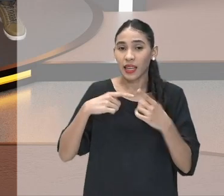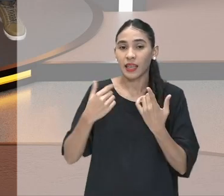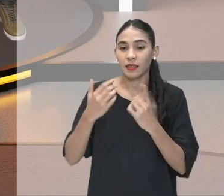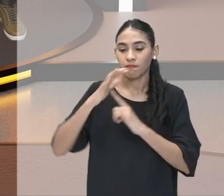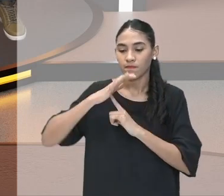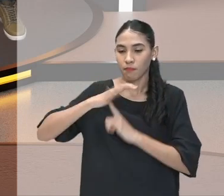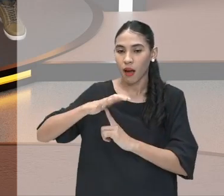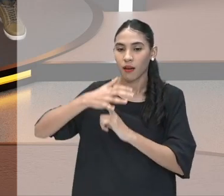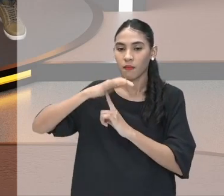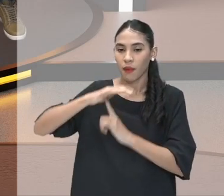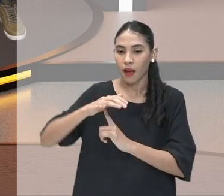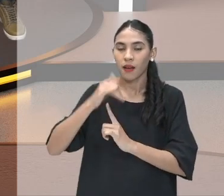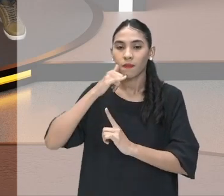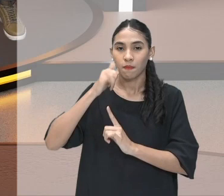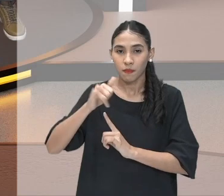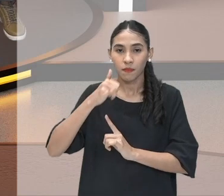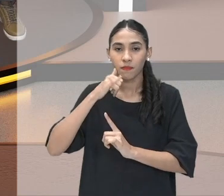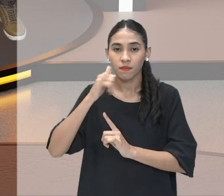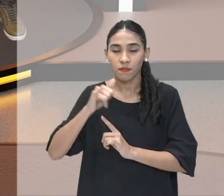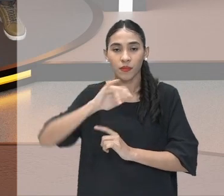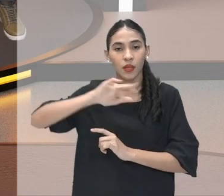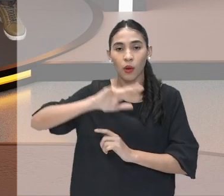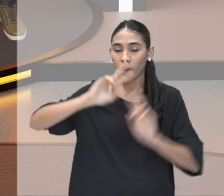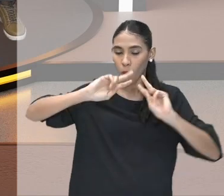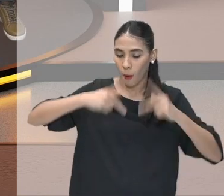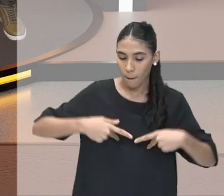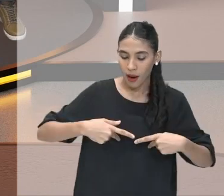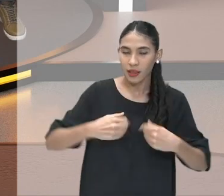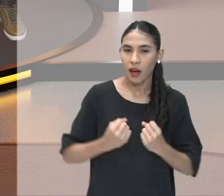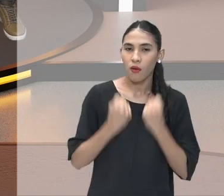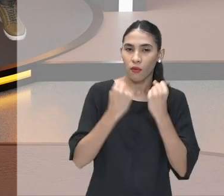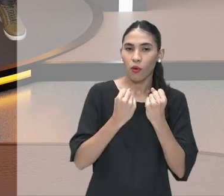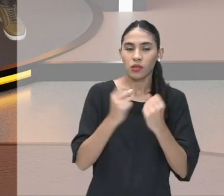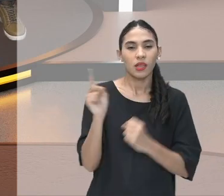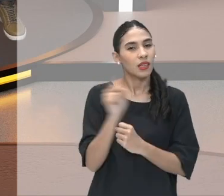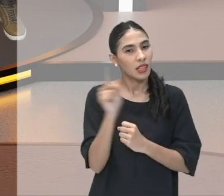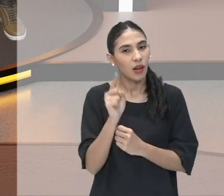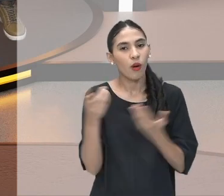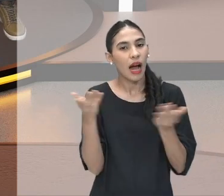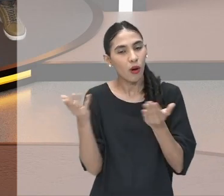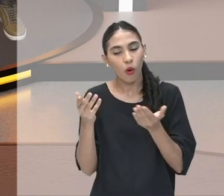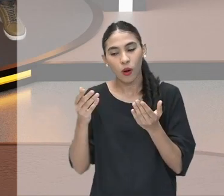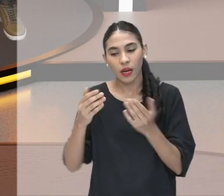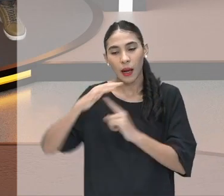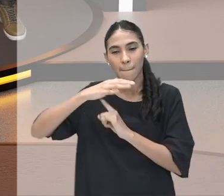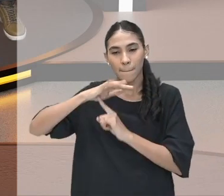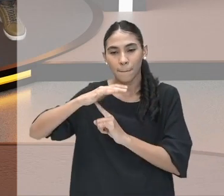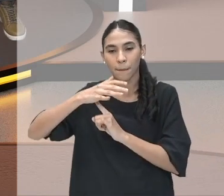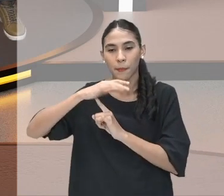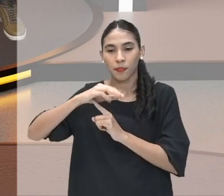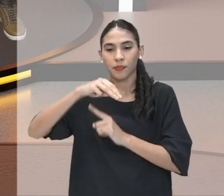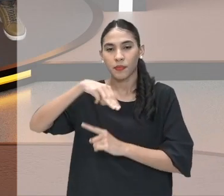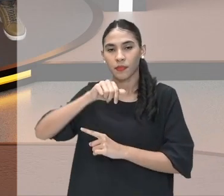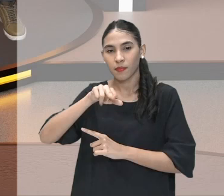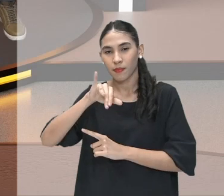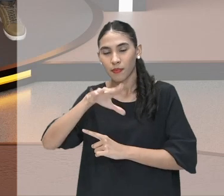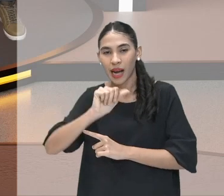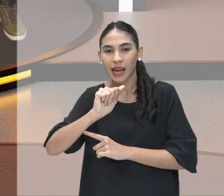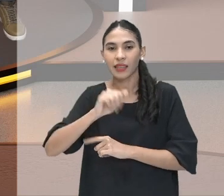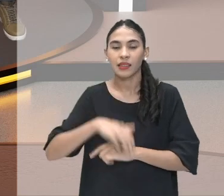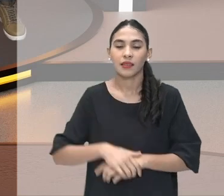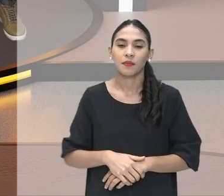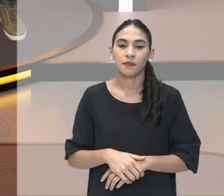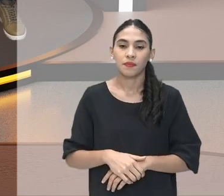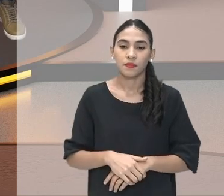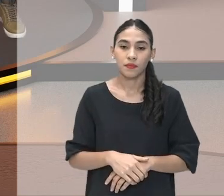vai gerar a produção, não é mais a força humana, mas a máquina. Então, com a máquina, nós vamos poder produzir mais. Se uma